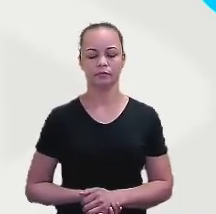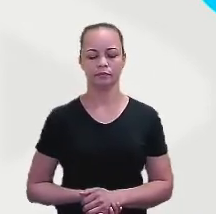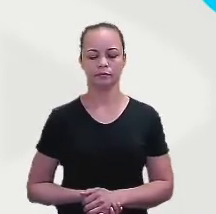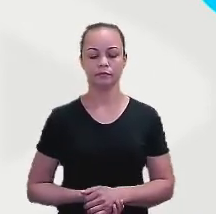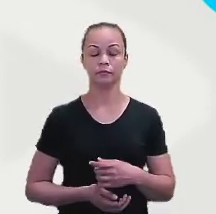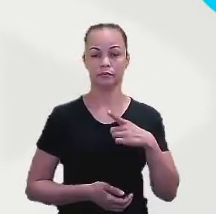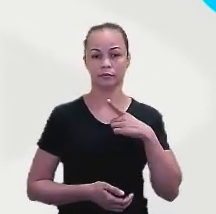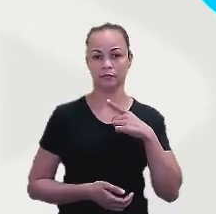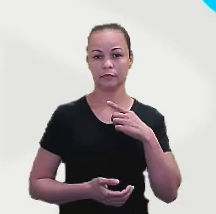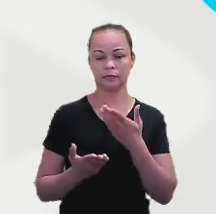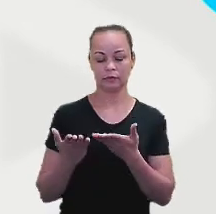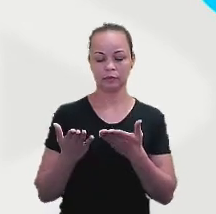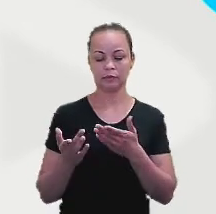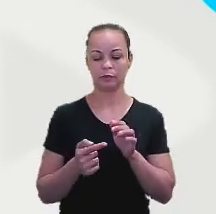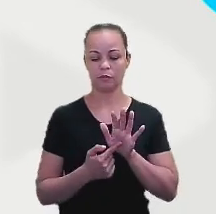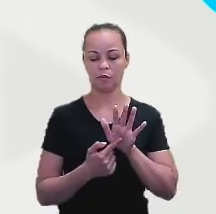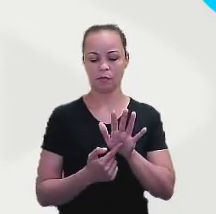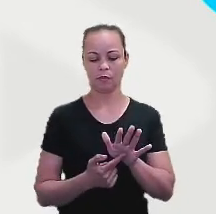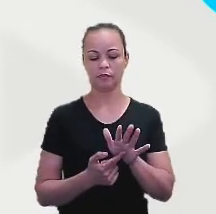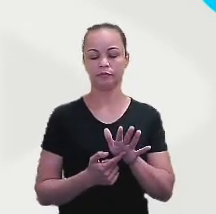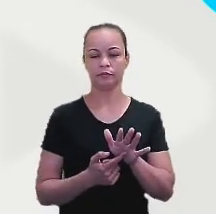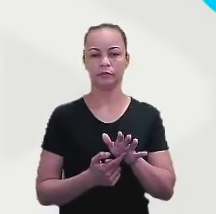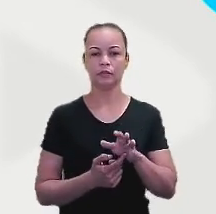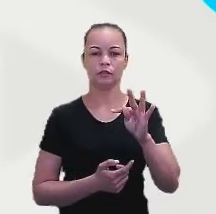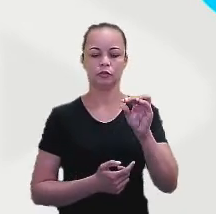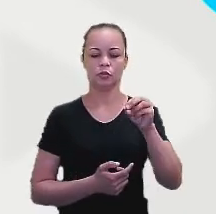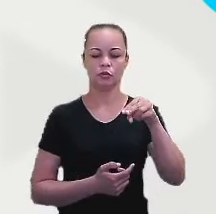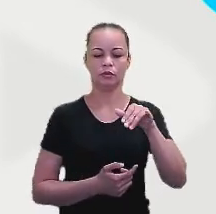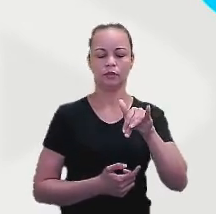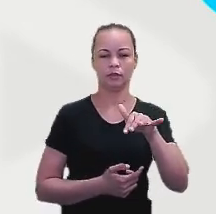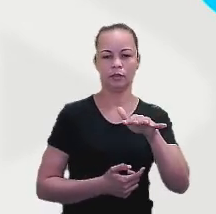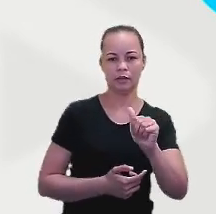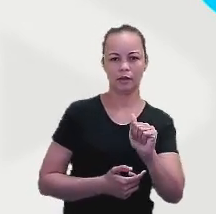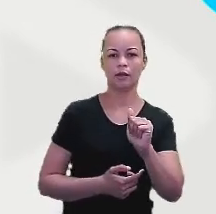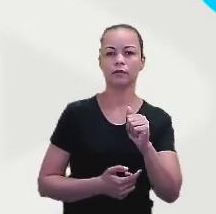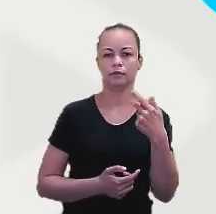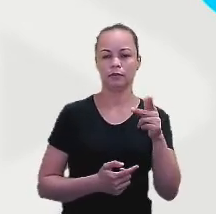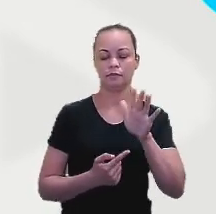então, temos aqui a tônica destacada e as outras.